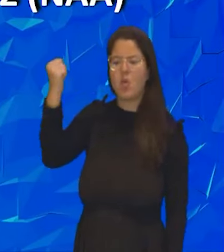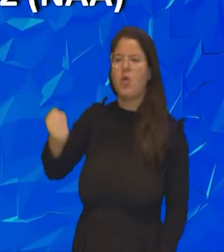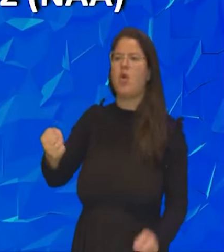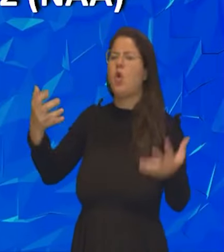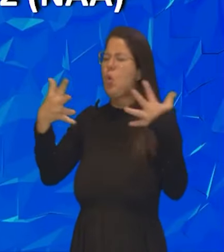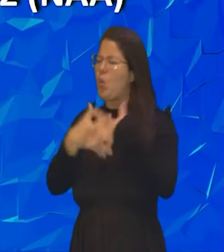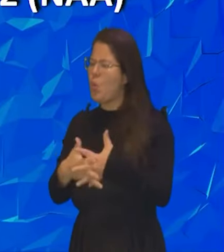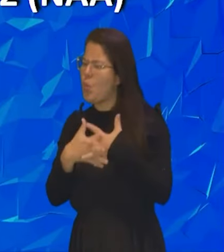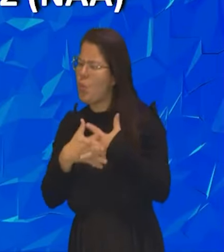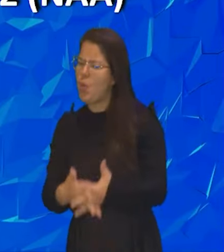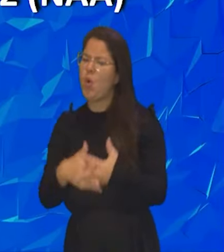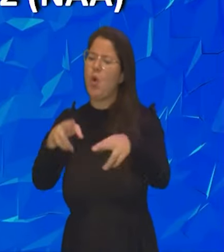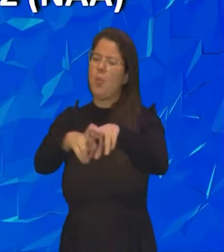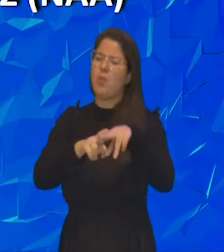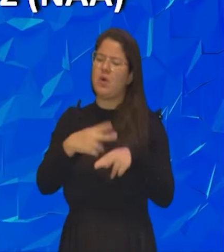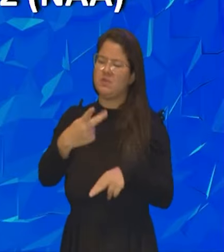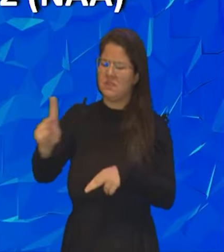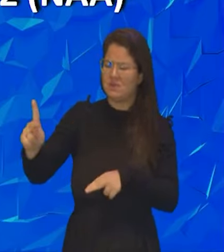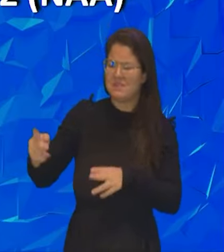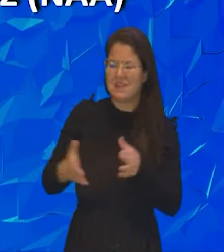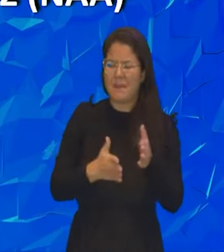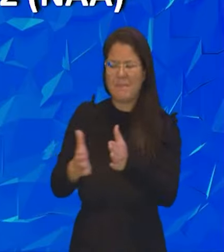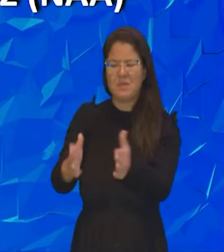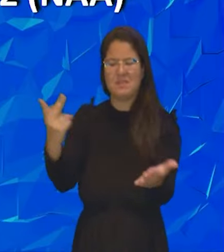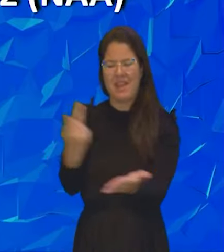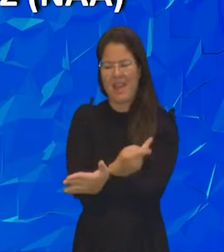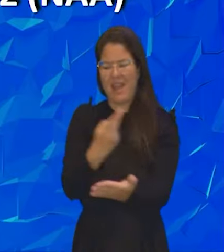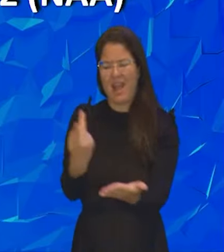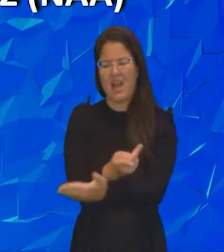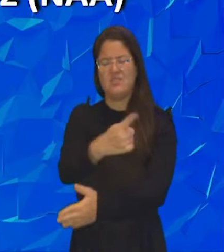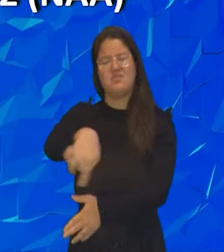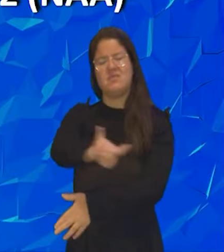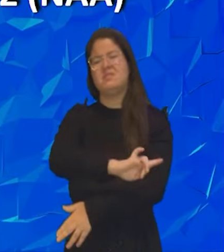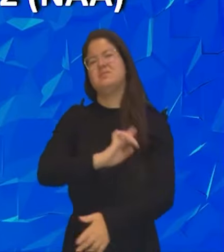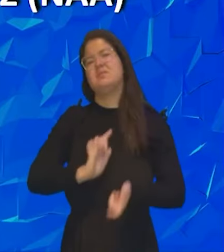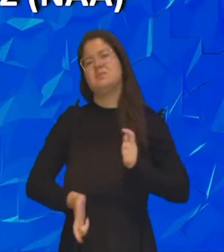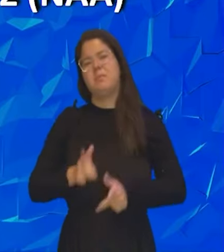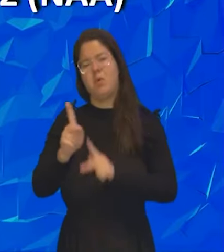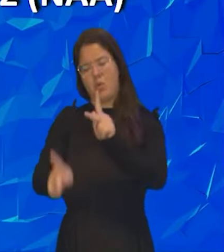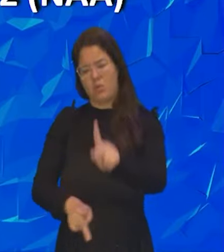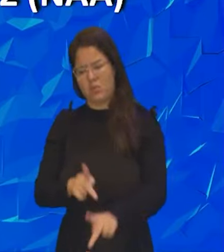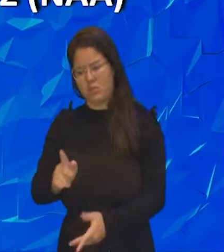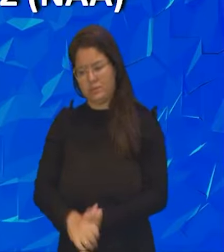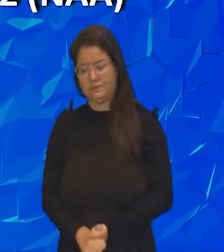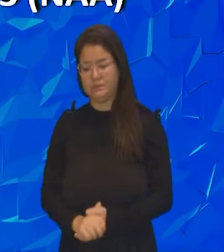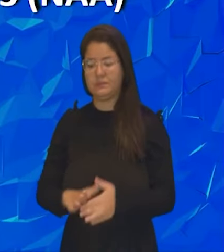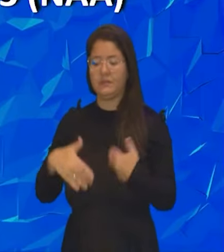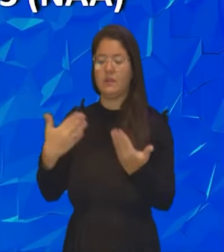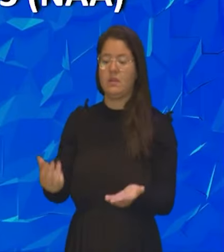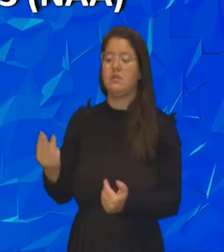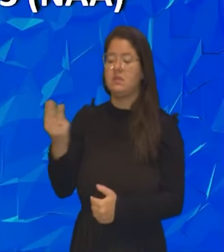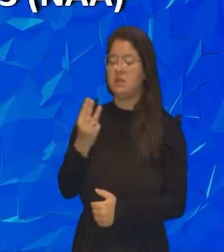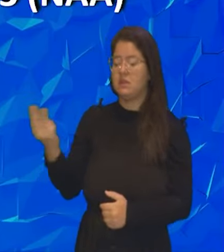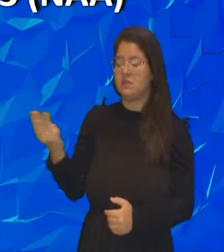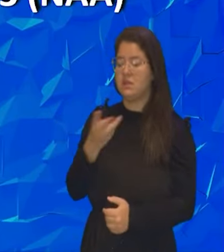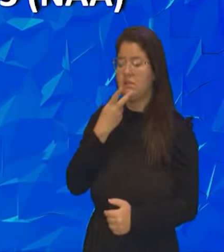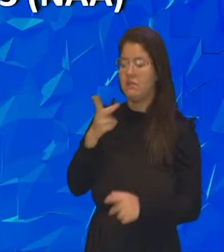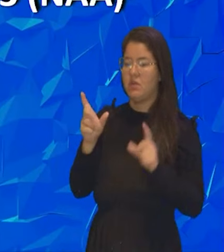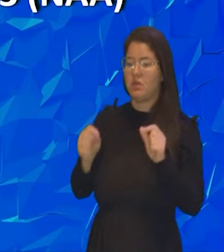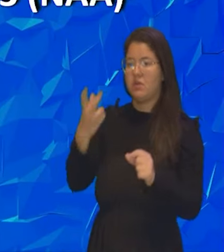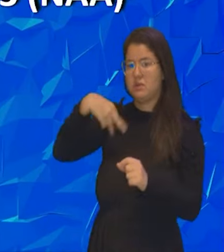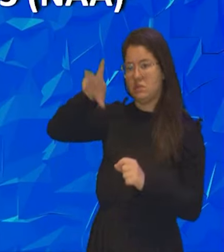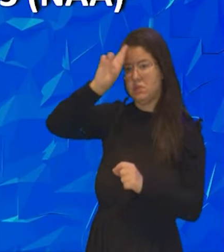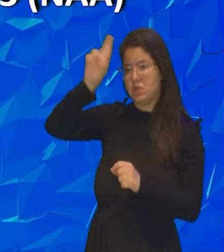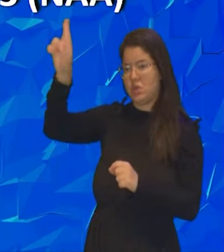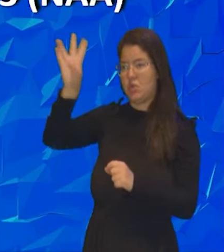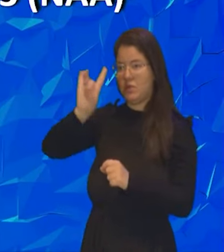e confusos por causa dos seus caminhos, ó casa de Israel. E por fim o 33, assim diz o